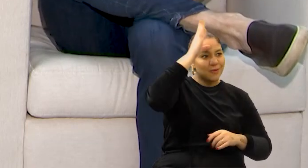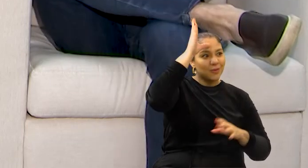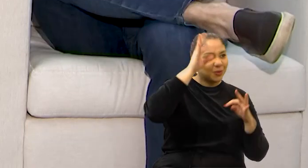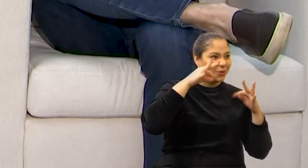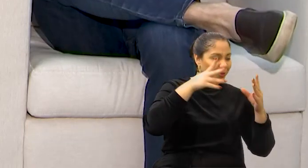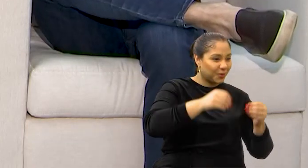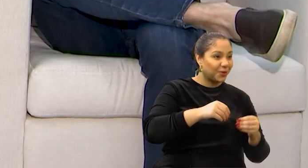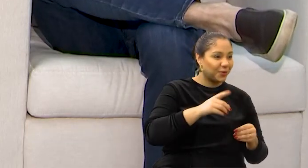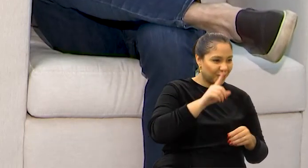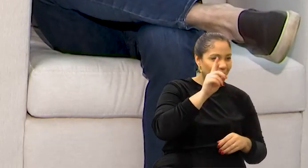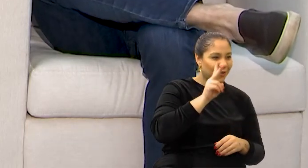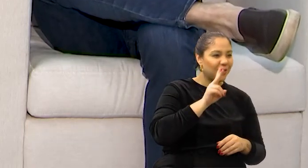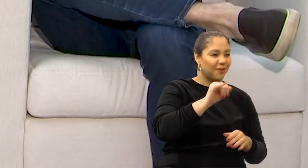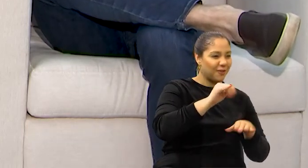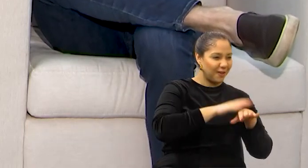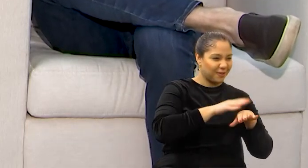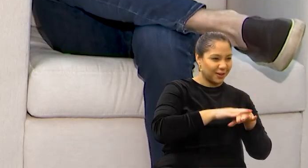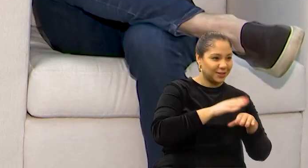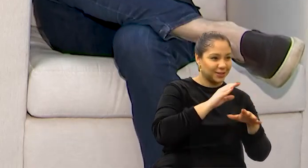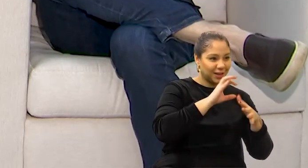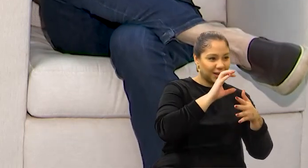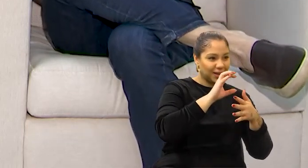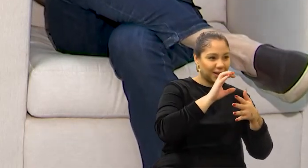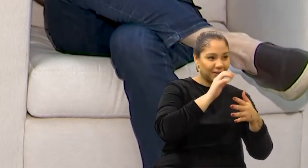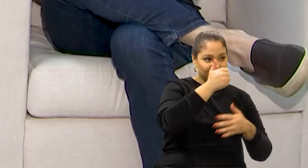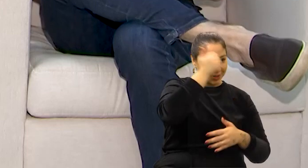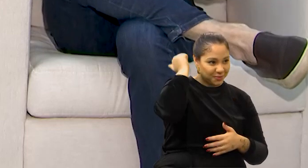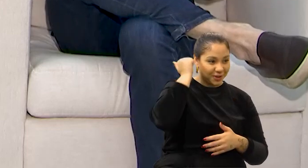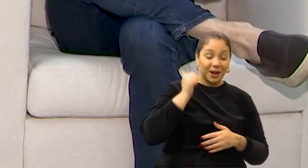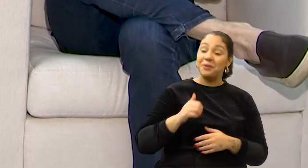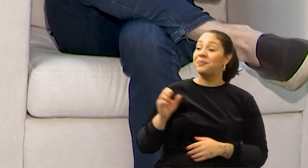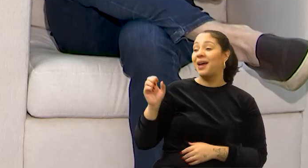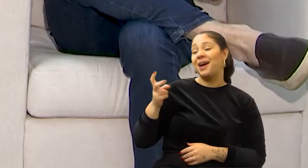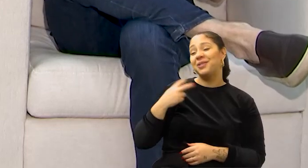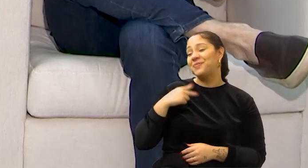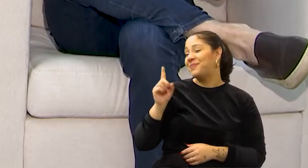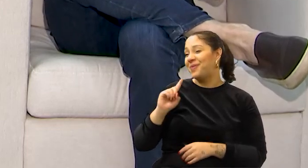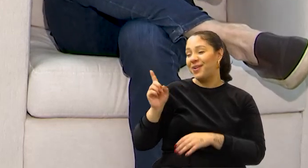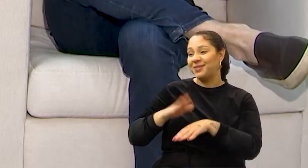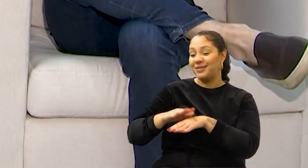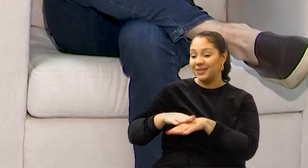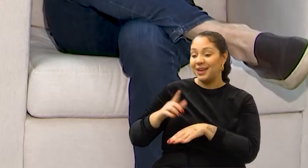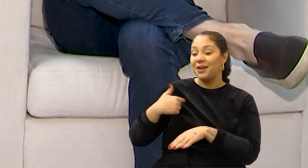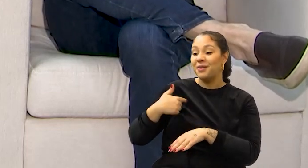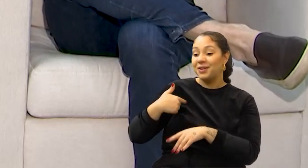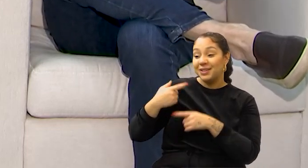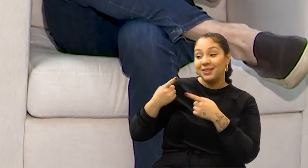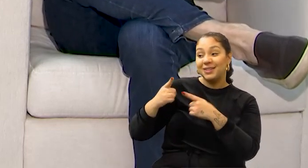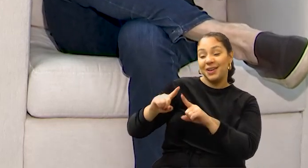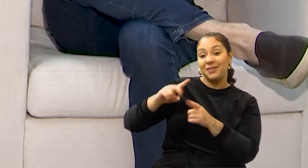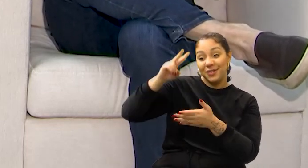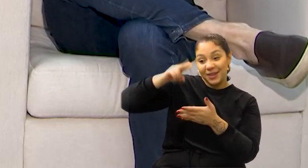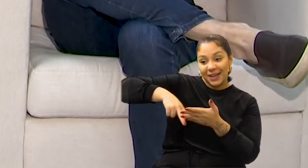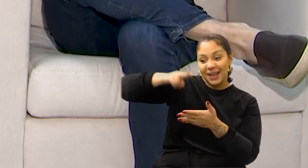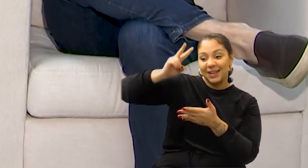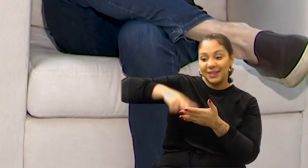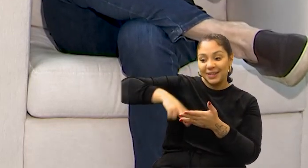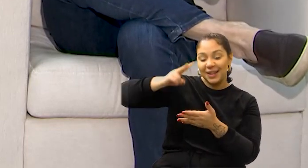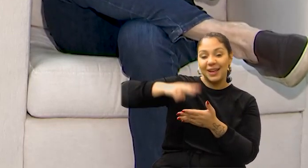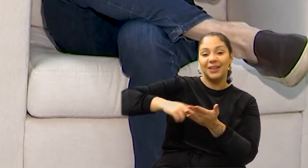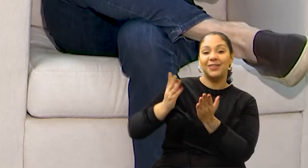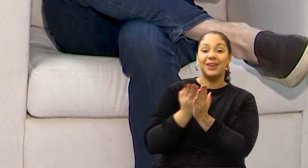já é professor vai emprestar ou não hein Pois é não mas no ano passado eu fiz um desafio com os estudantes eu fui lendo uma obra por mês